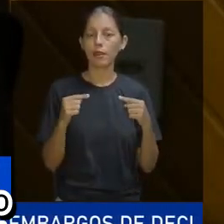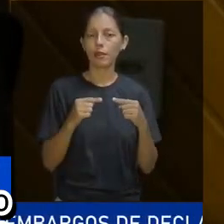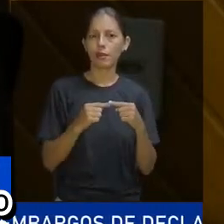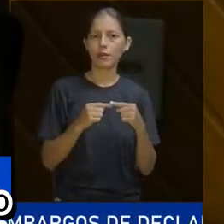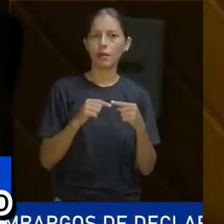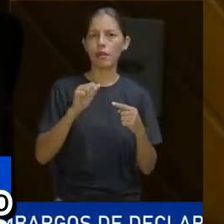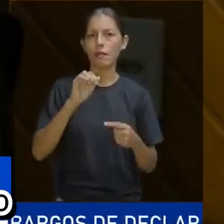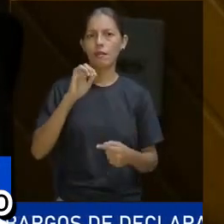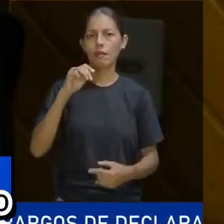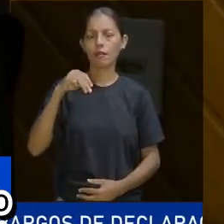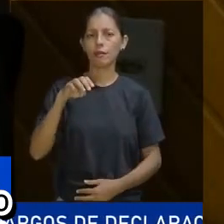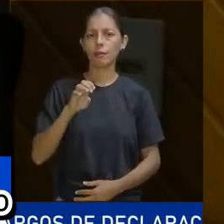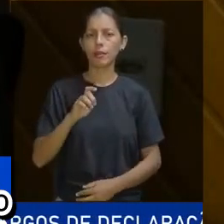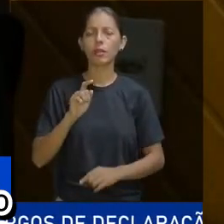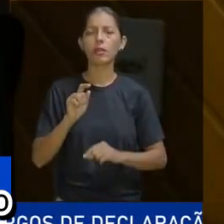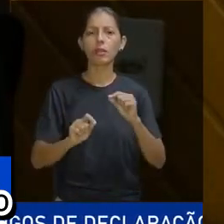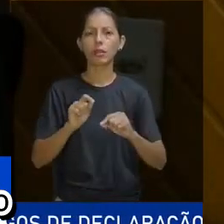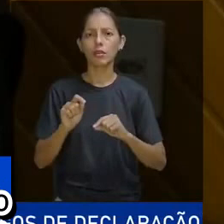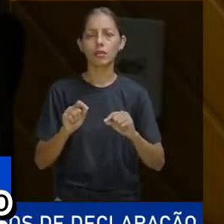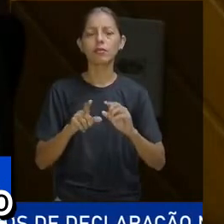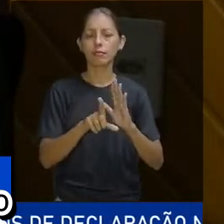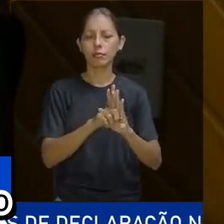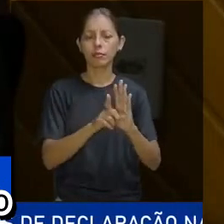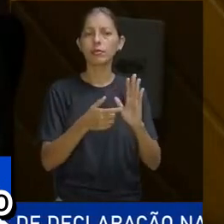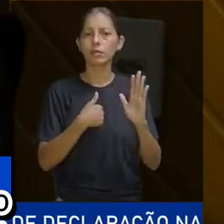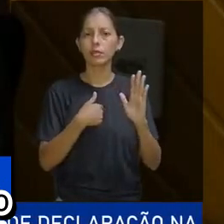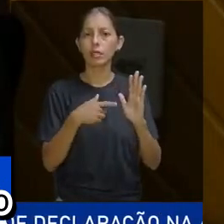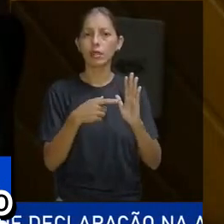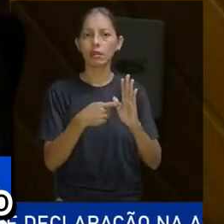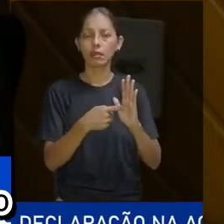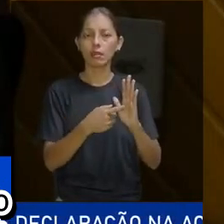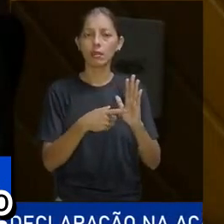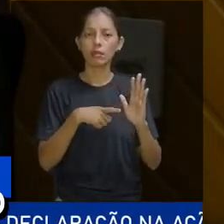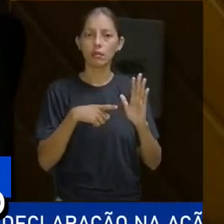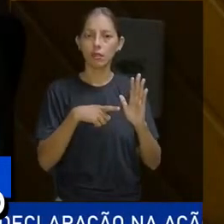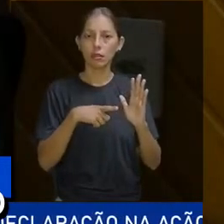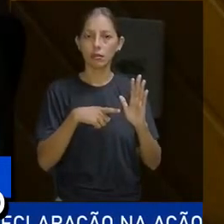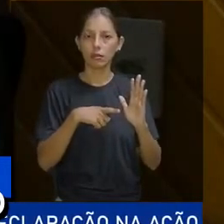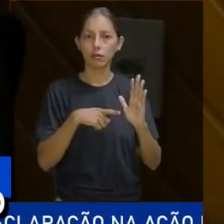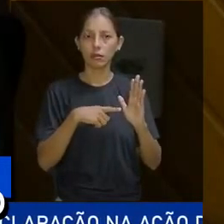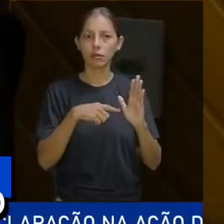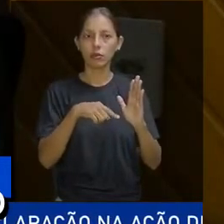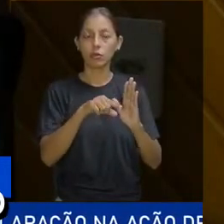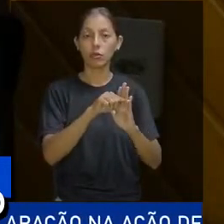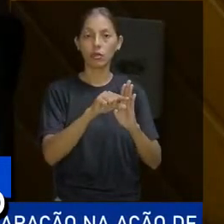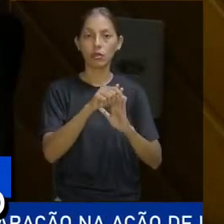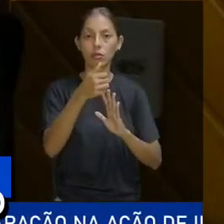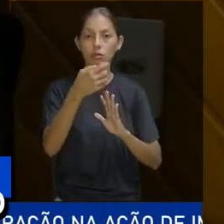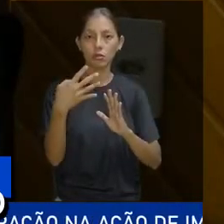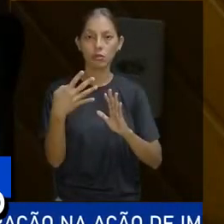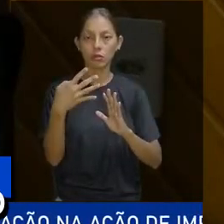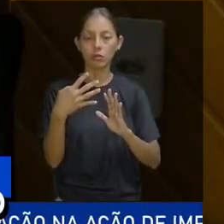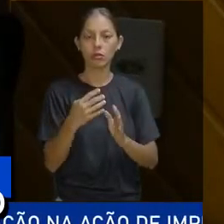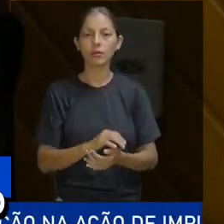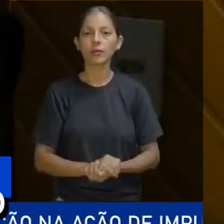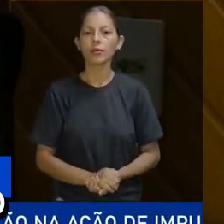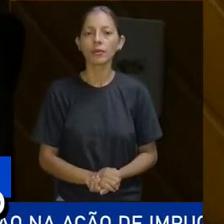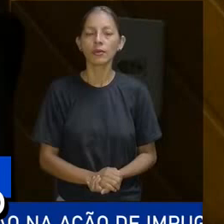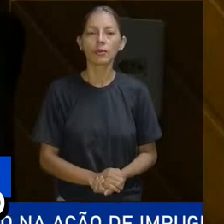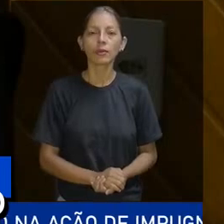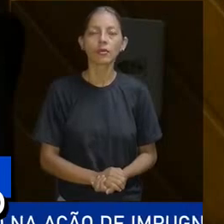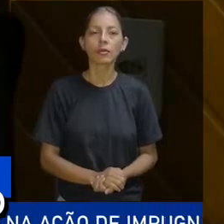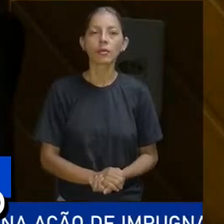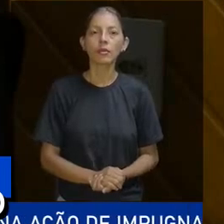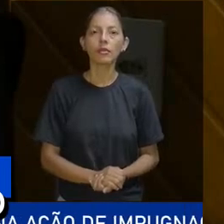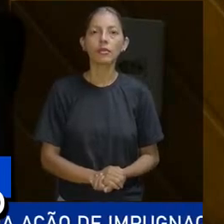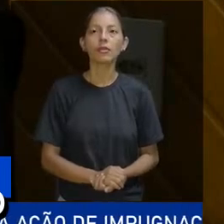da AIME, eles são distintos, eles são previstos na Constituição Federal, no artigo 14. Né? A causa de